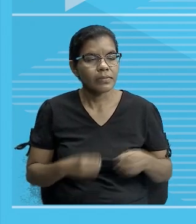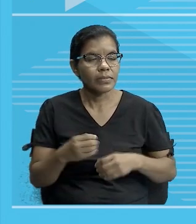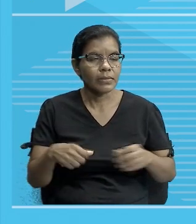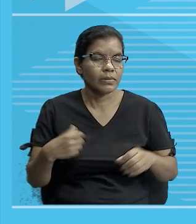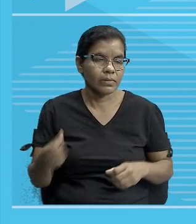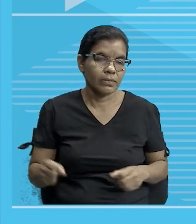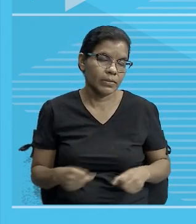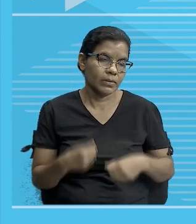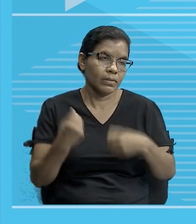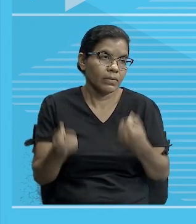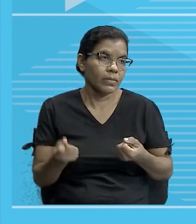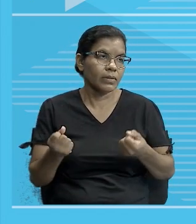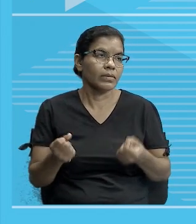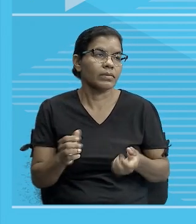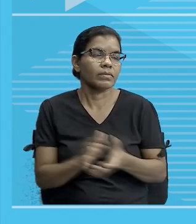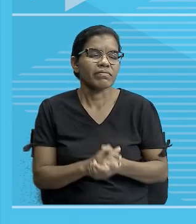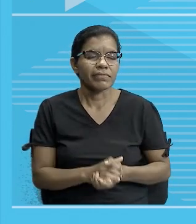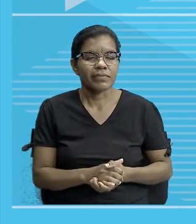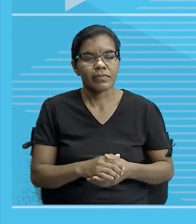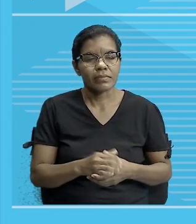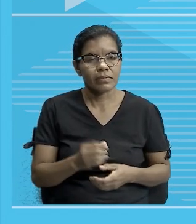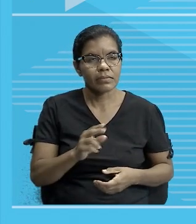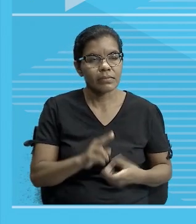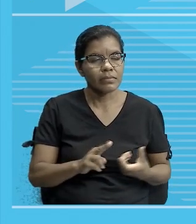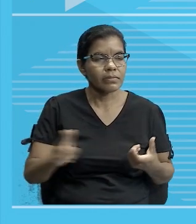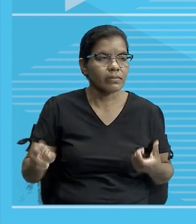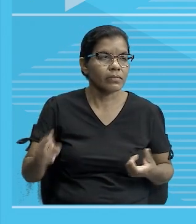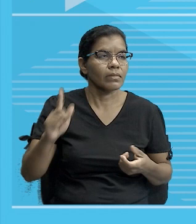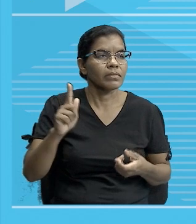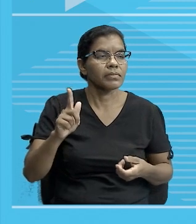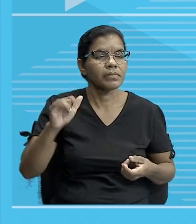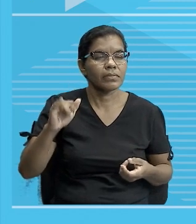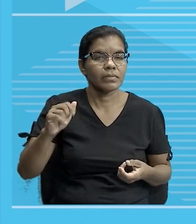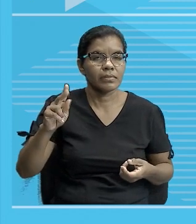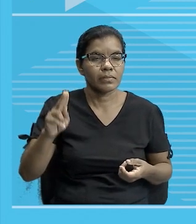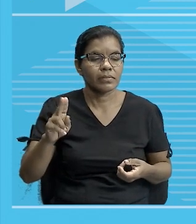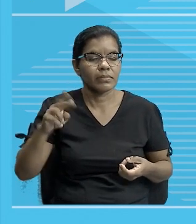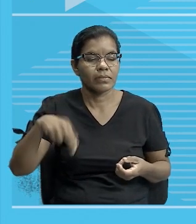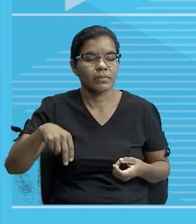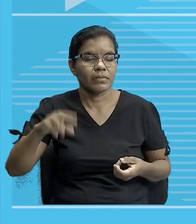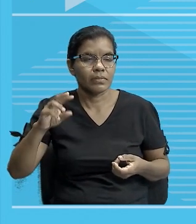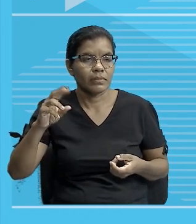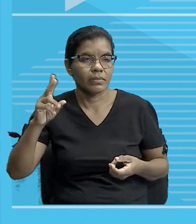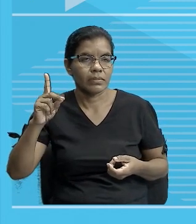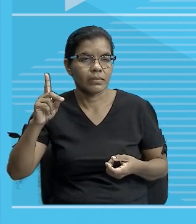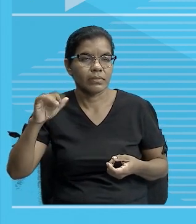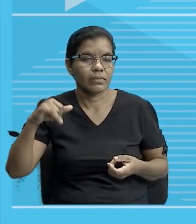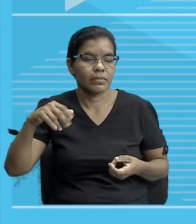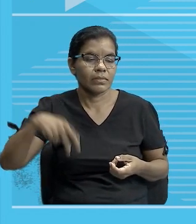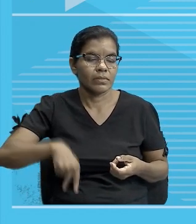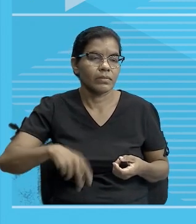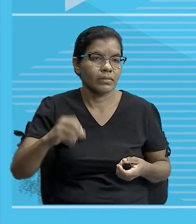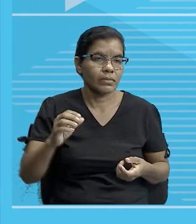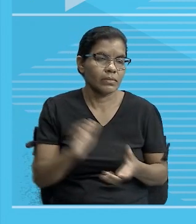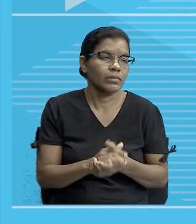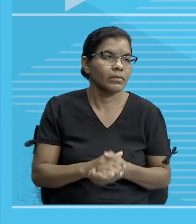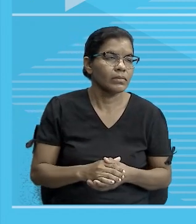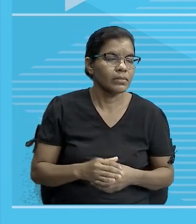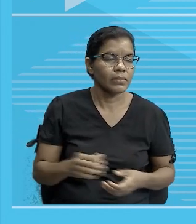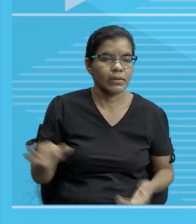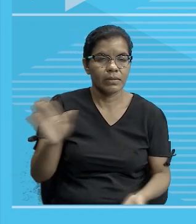ricos são os girondinos. Os jacobinos acabaram de perder o comando de La